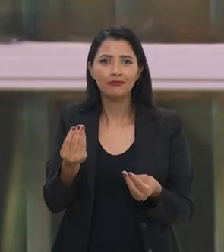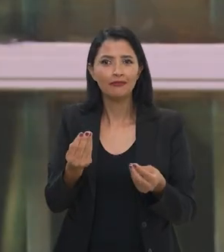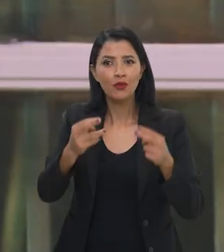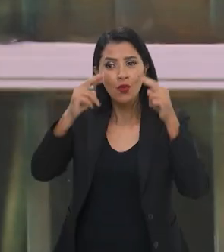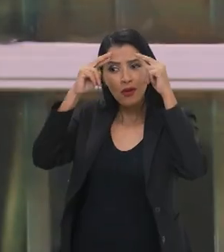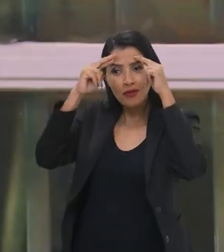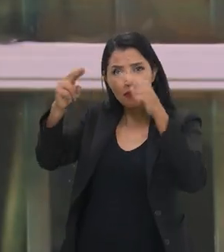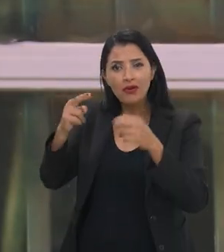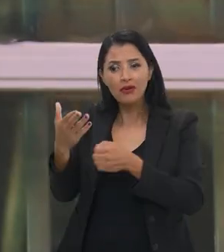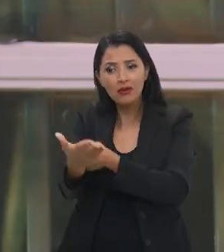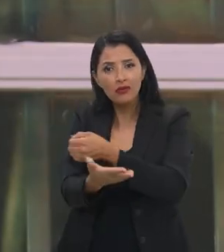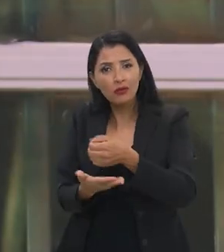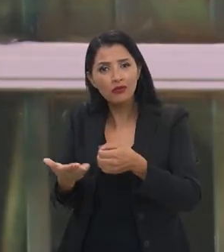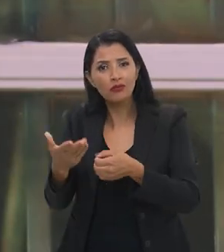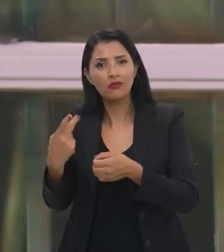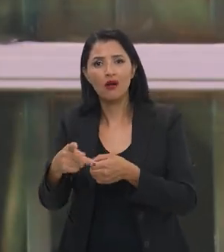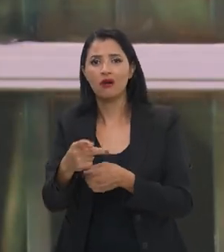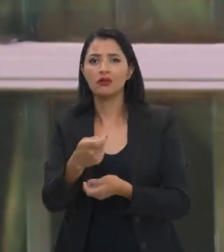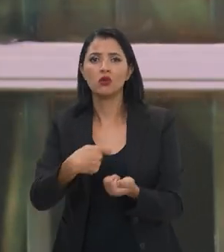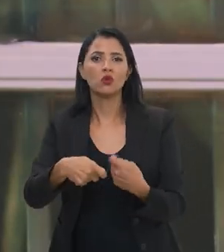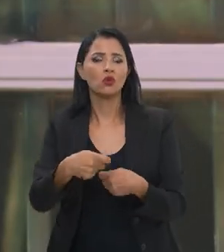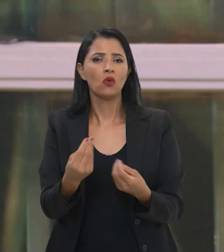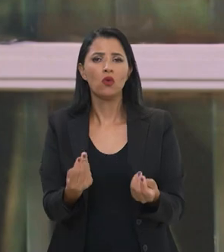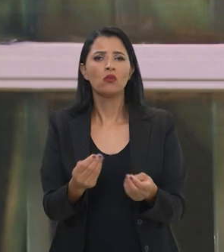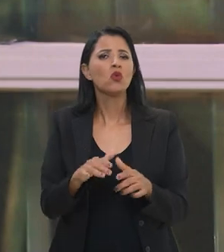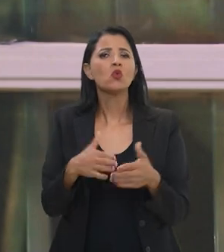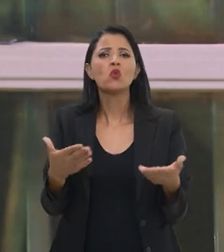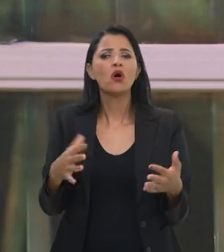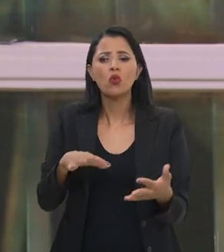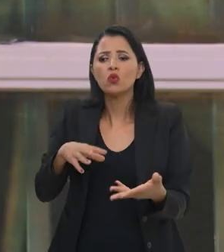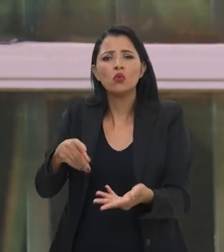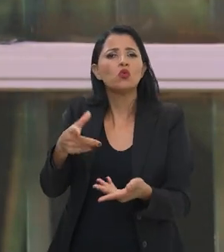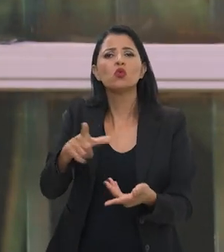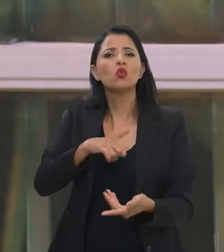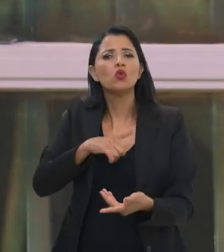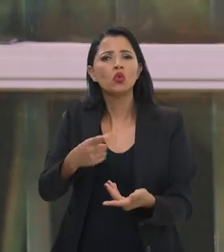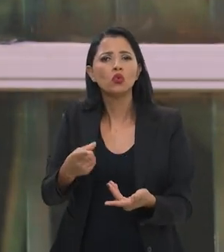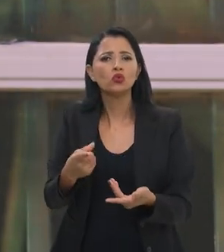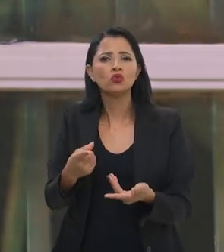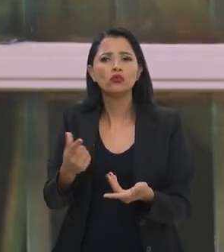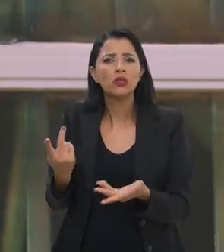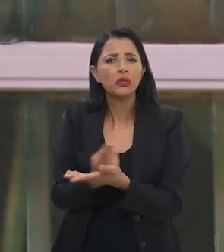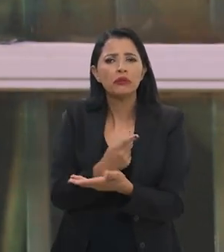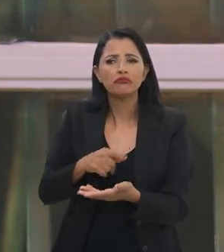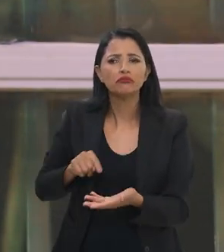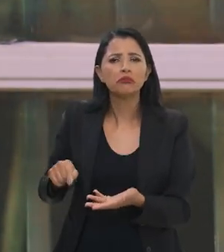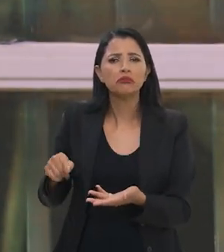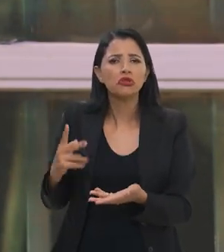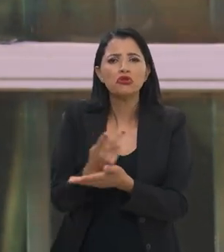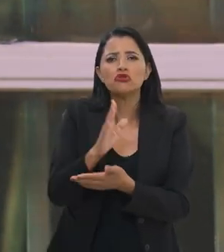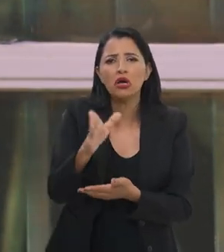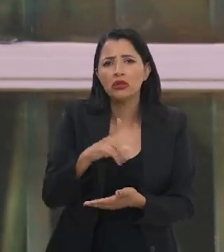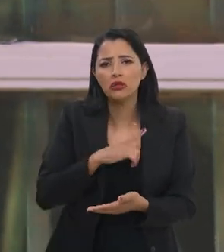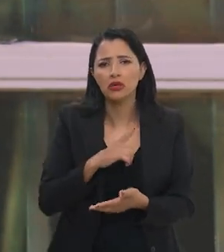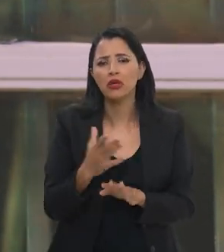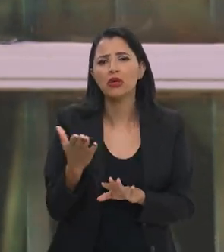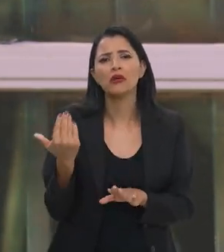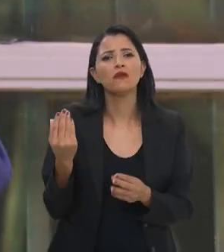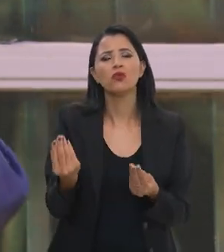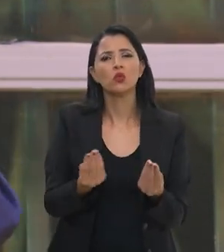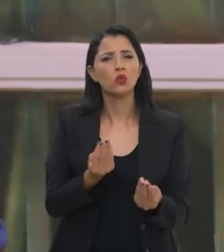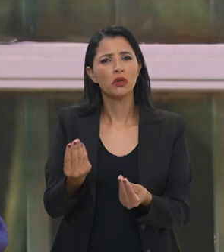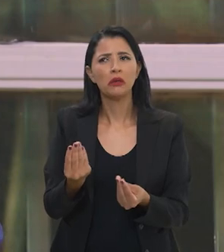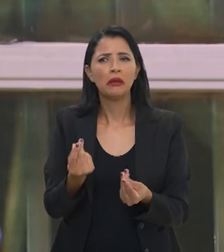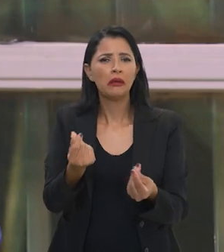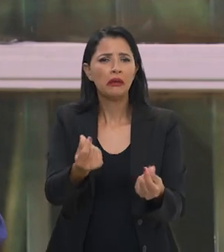um respeito aos princípios econômicos qual é o lugar do mundo né e muitos em situação não é de